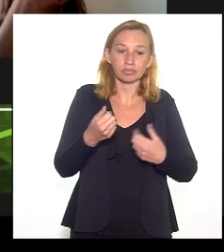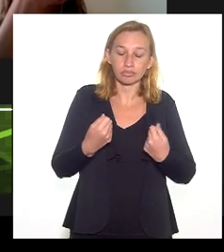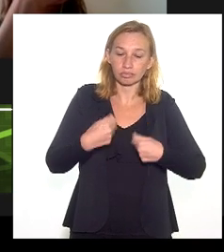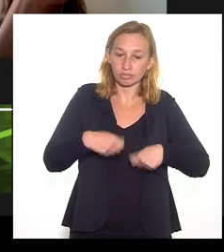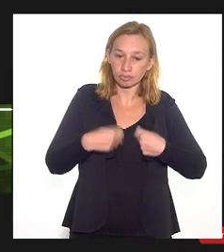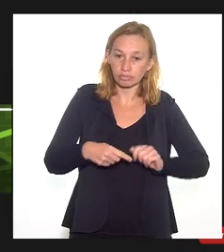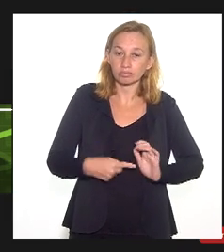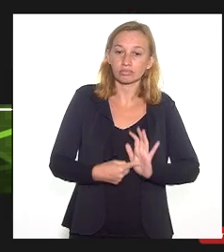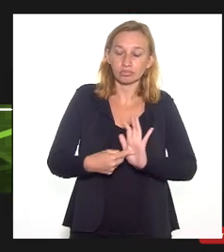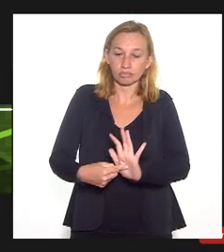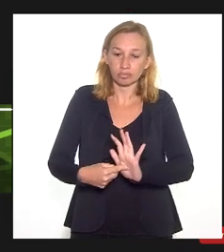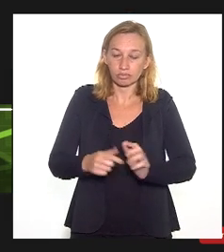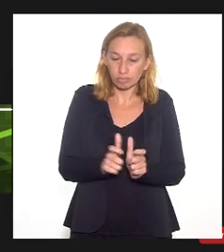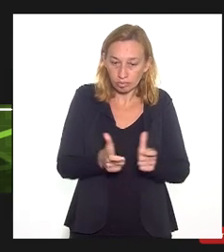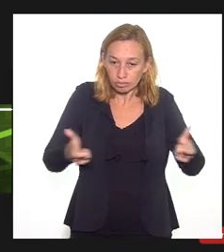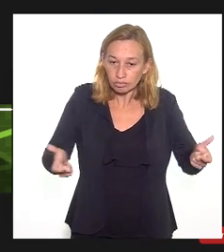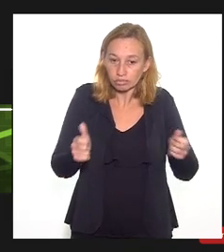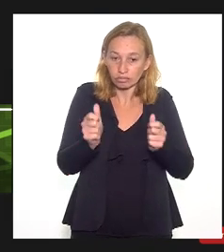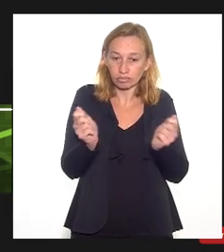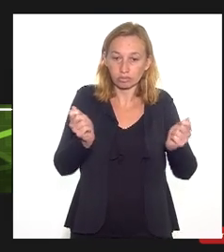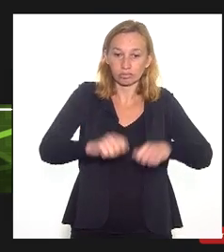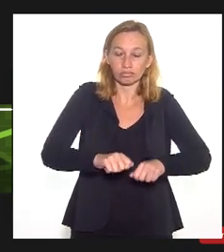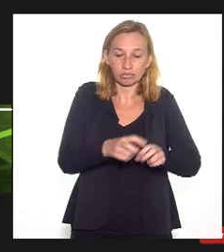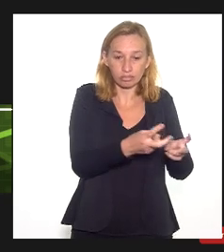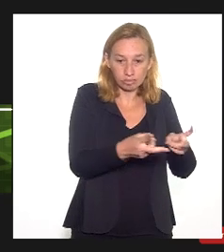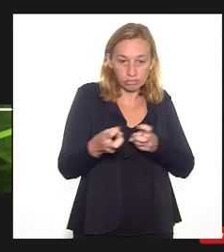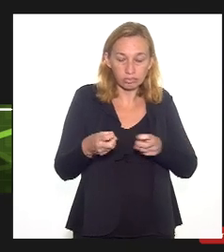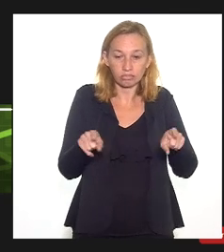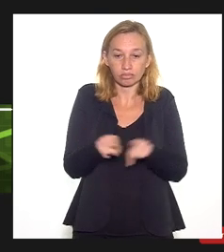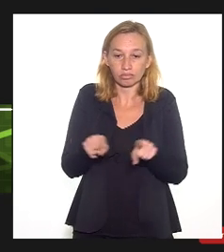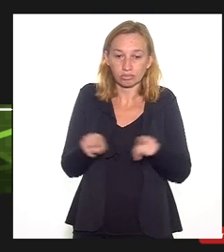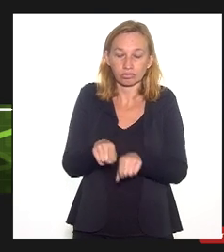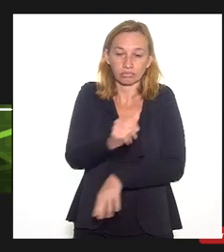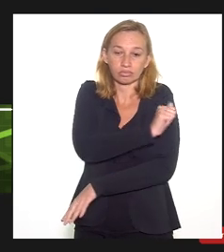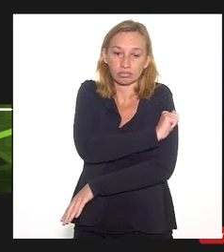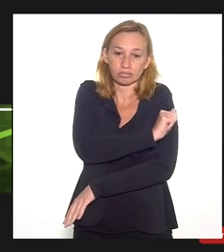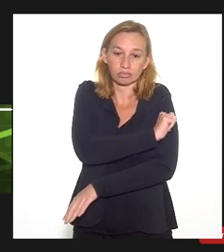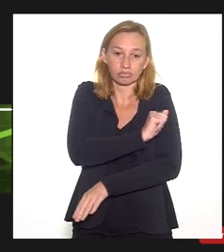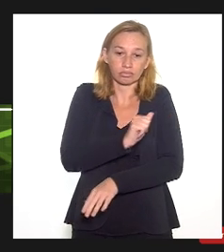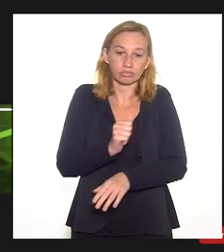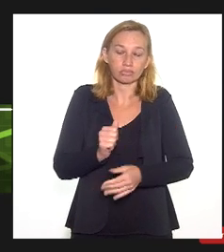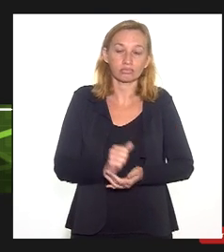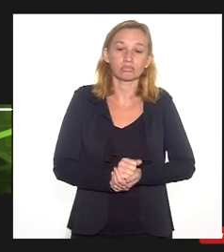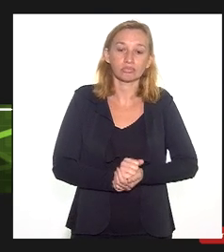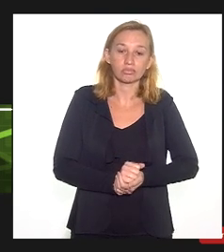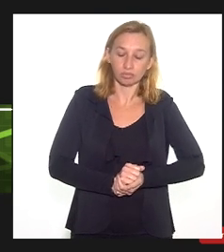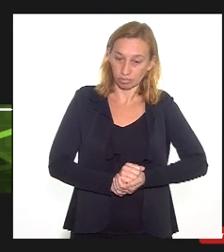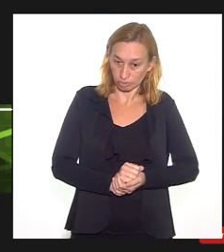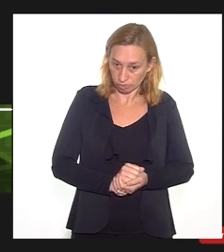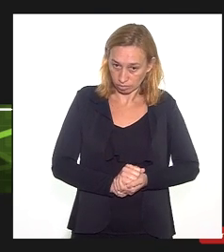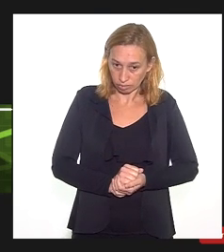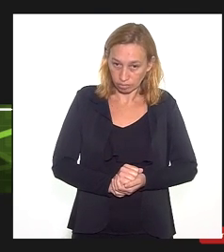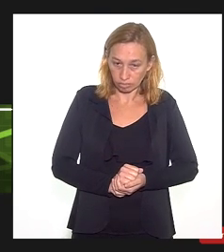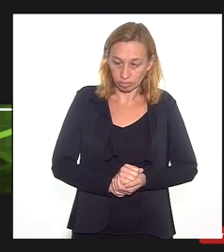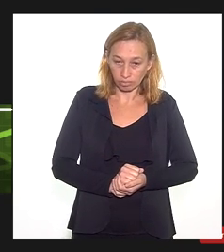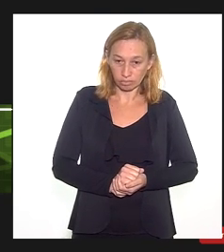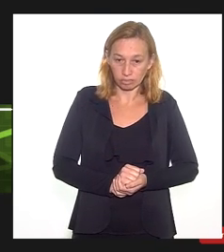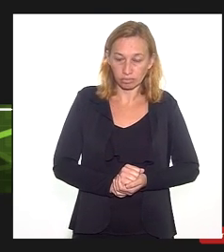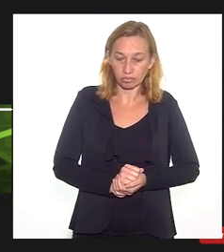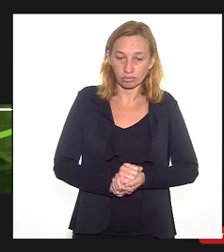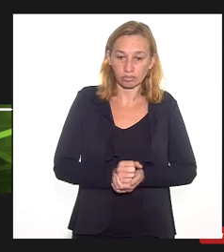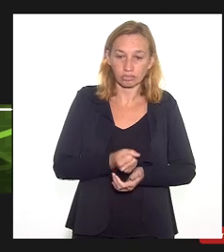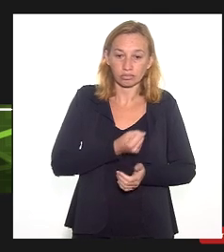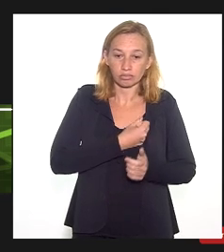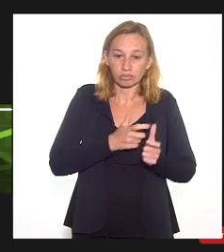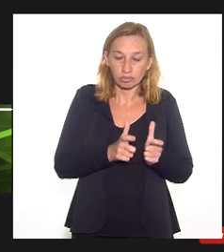ainda maior de que tenhamos a capacidade de observar também estudantes em vulnerabilidade social que se amontoaram